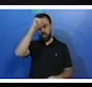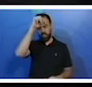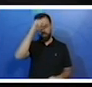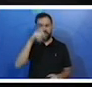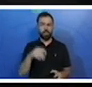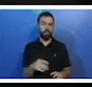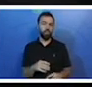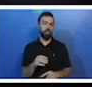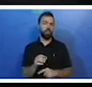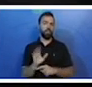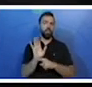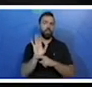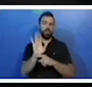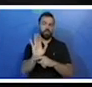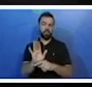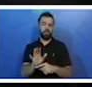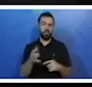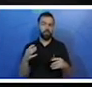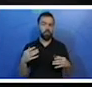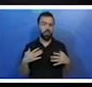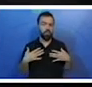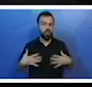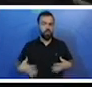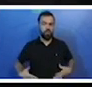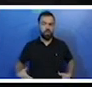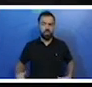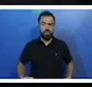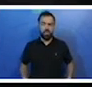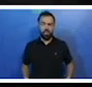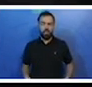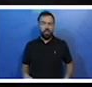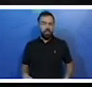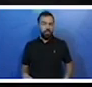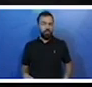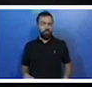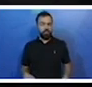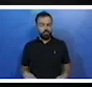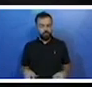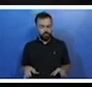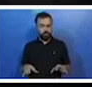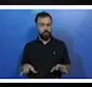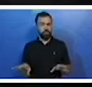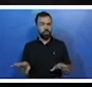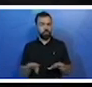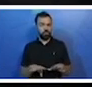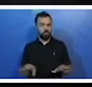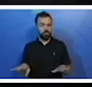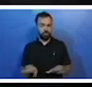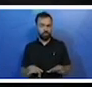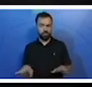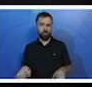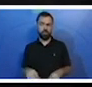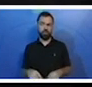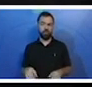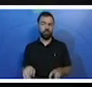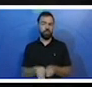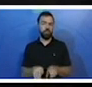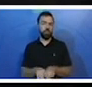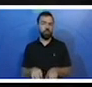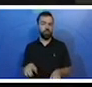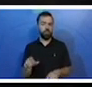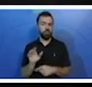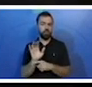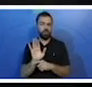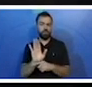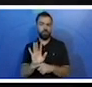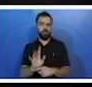capacidades físicas, assim como práticas de movimento. Todas essas práticas, elas desenvolvem esse tipo de capacidade física. Então, além de ser uma